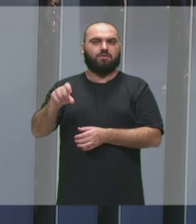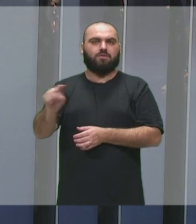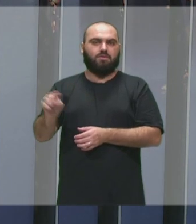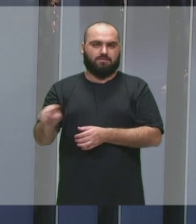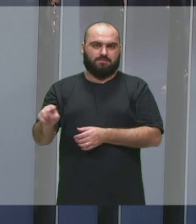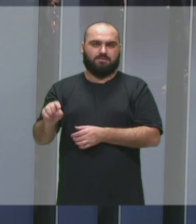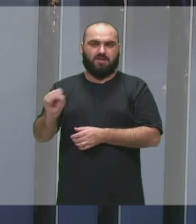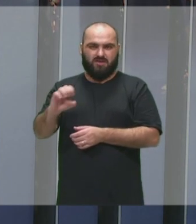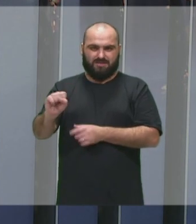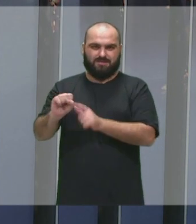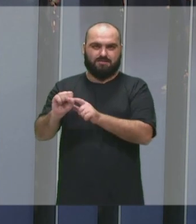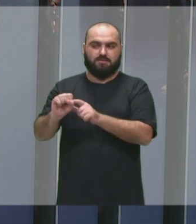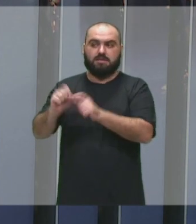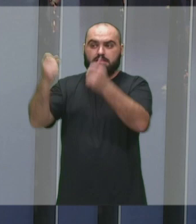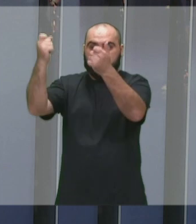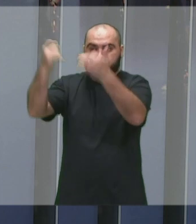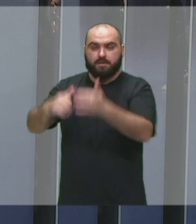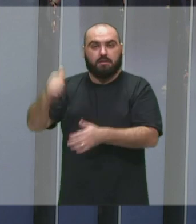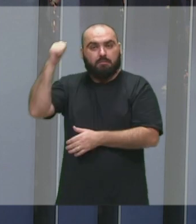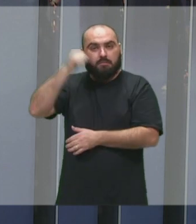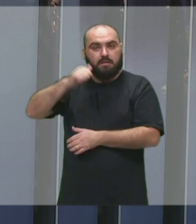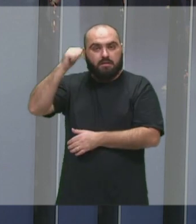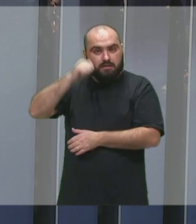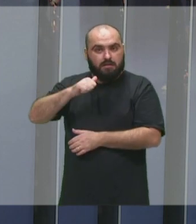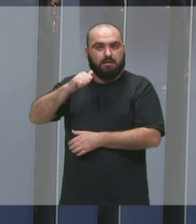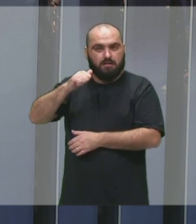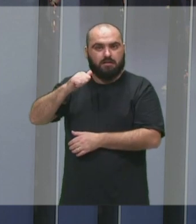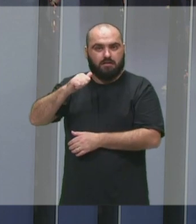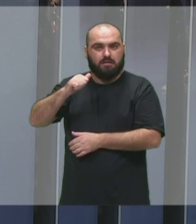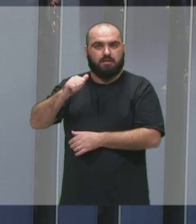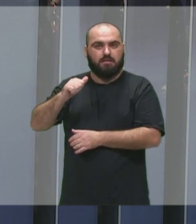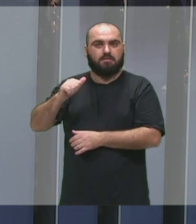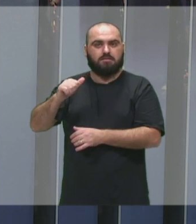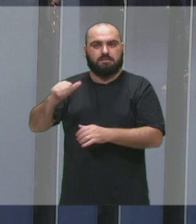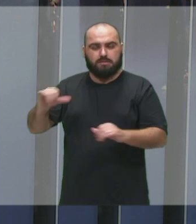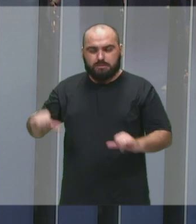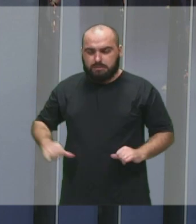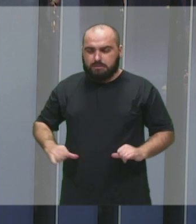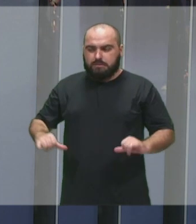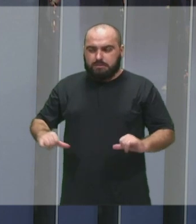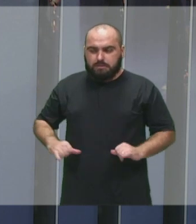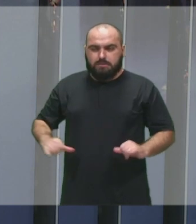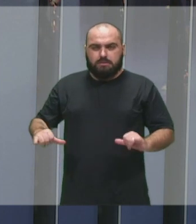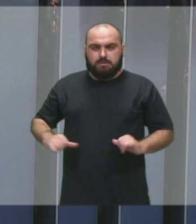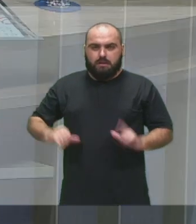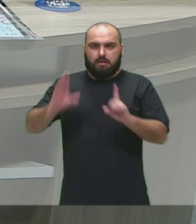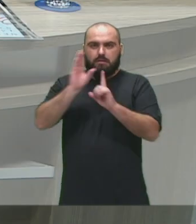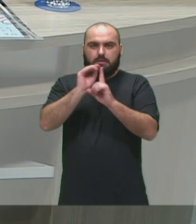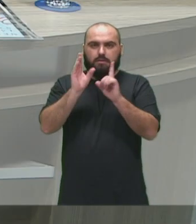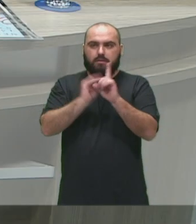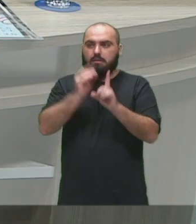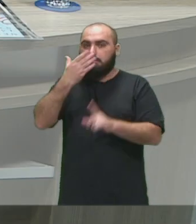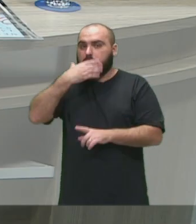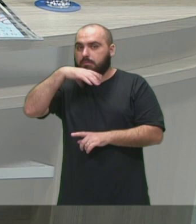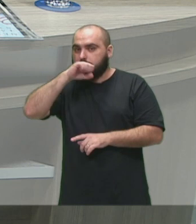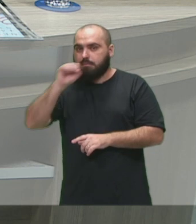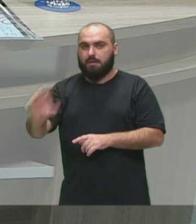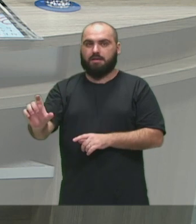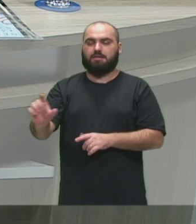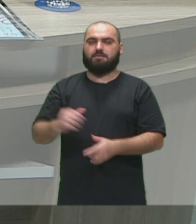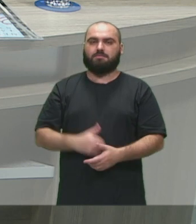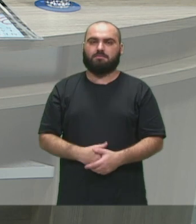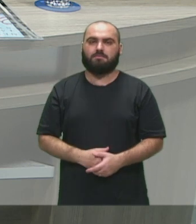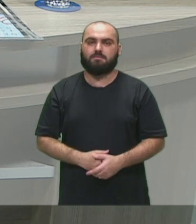história exatamente de uma menina que sofria abuso sexual dentro de casa pelo pai. Não sabia. E o